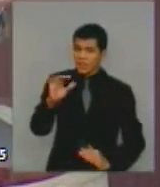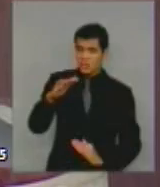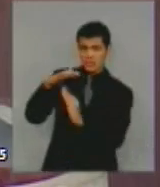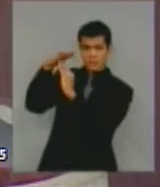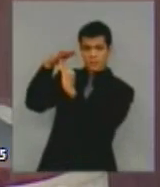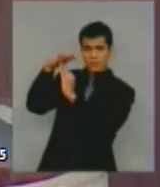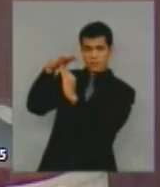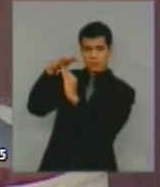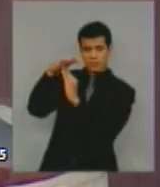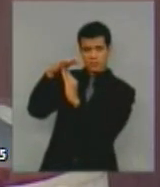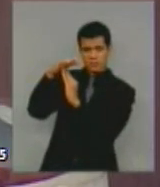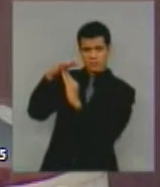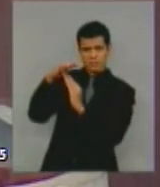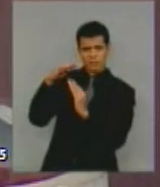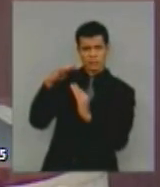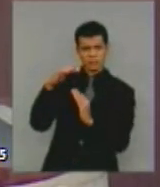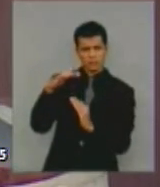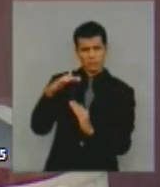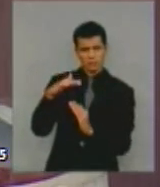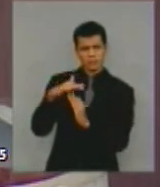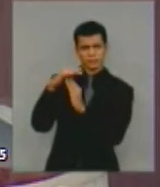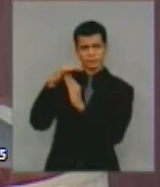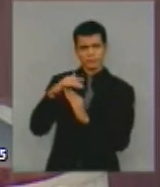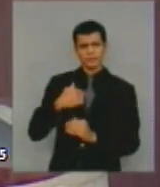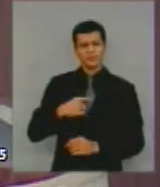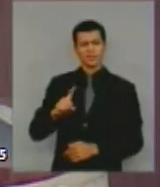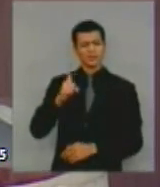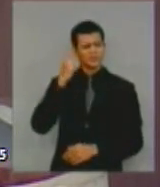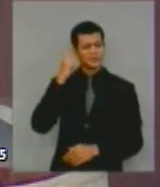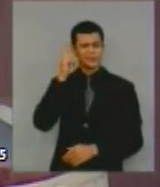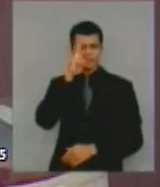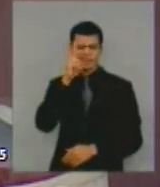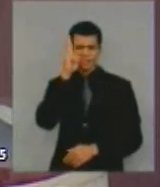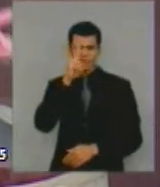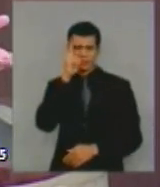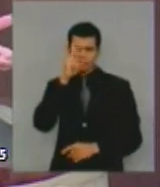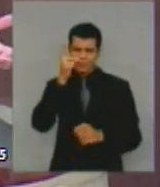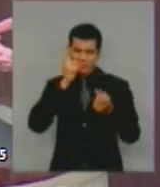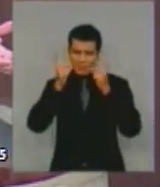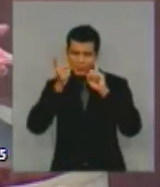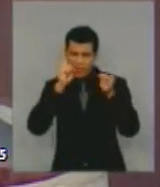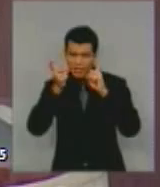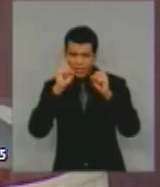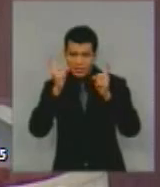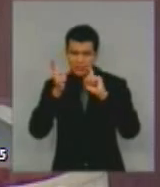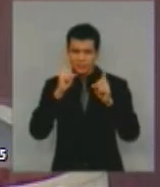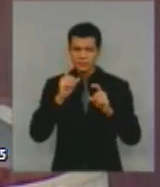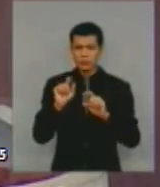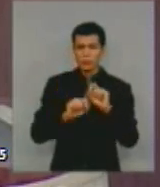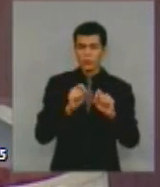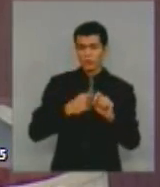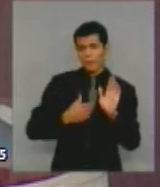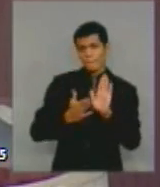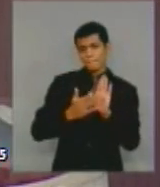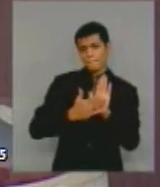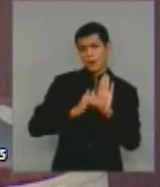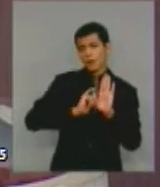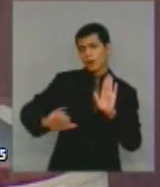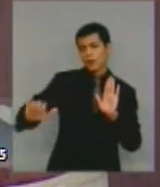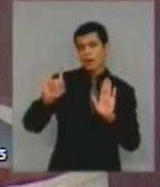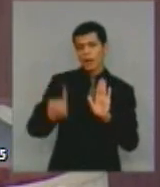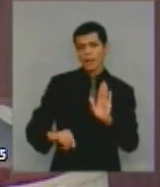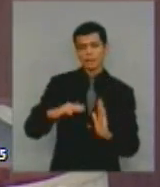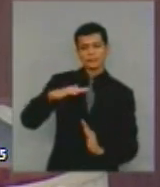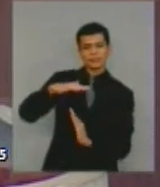Quem se lembra? Eu era muito jovem, mas eu me lembro, inclusive, do debate, que os movimentos propunham o Castanhão na cota 70. Mas sabe qual é a